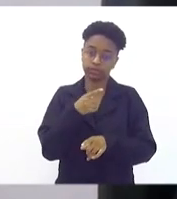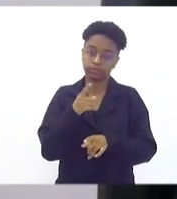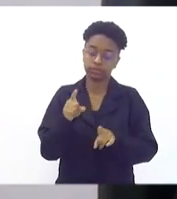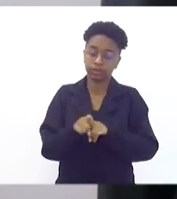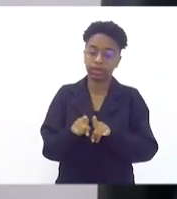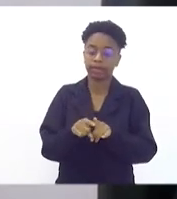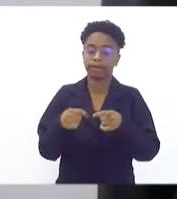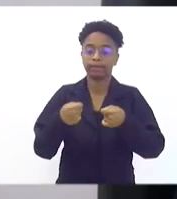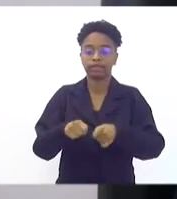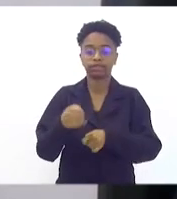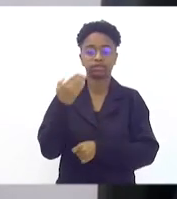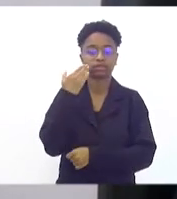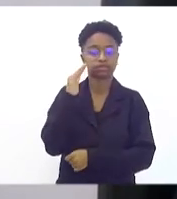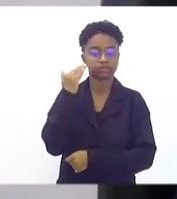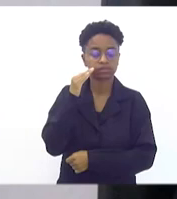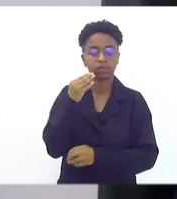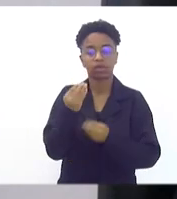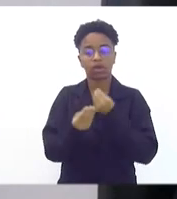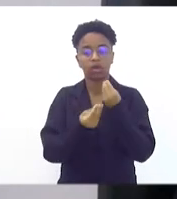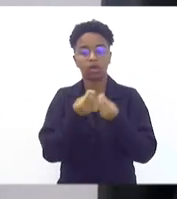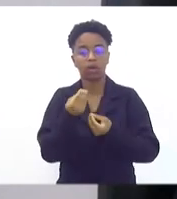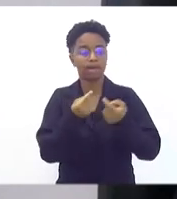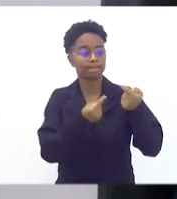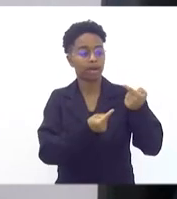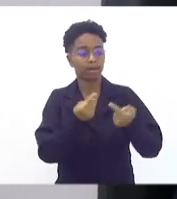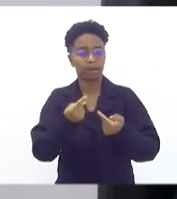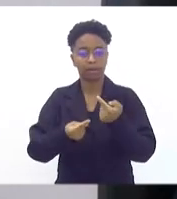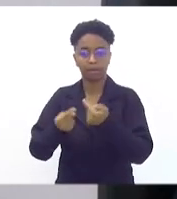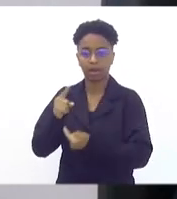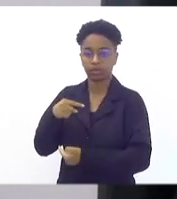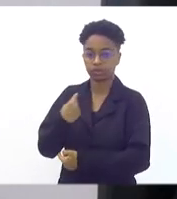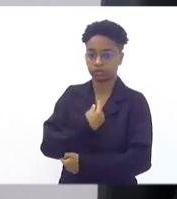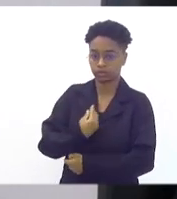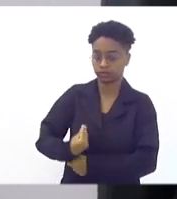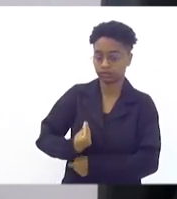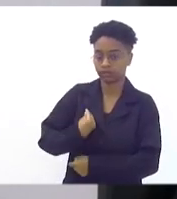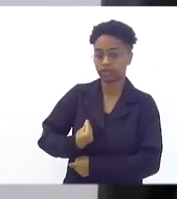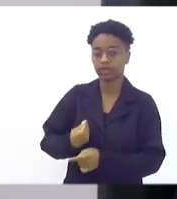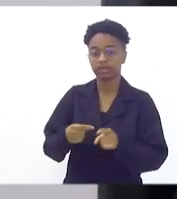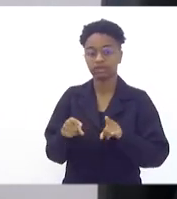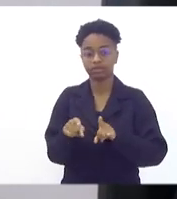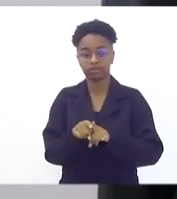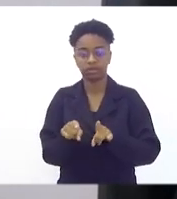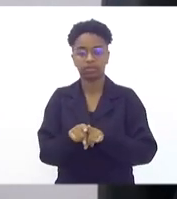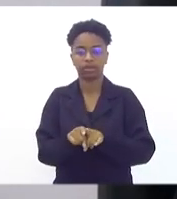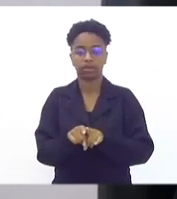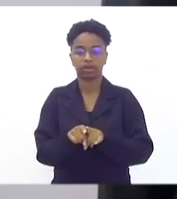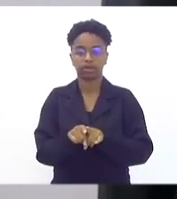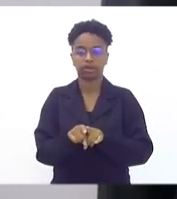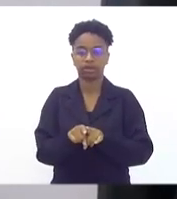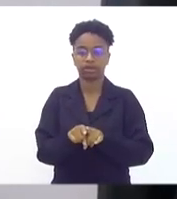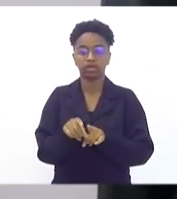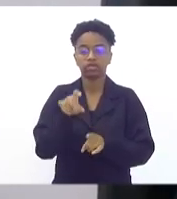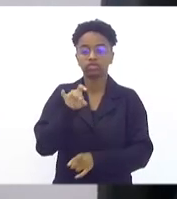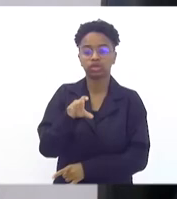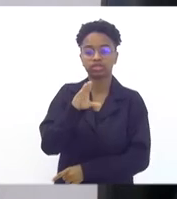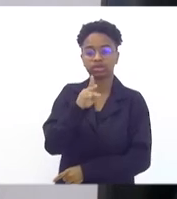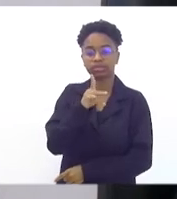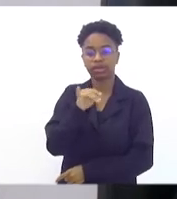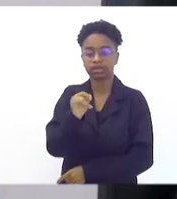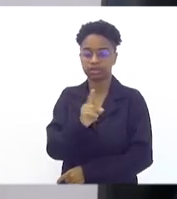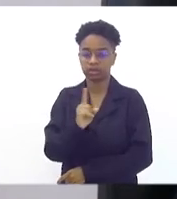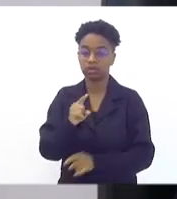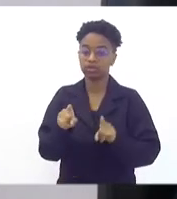entender os dilemas que a gente tem vivido e tem sido motivo de abordagem não só a CPI Mas aos nossos